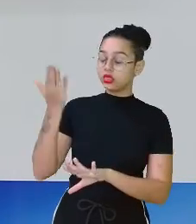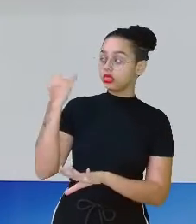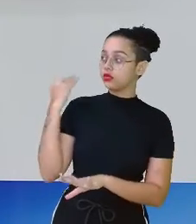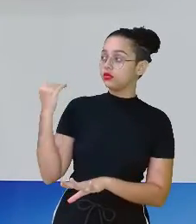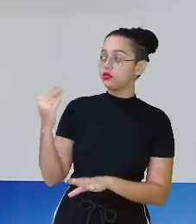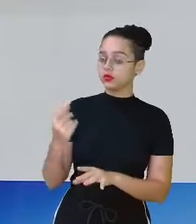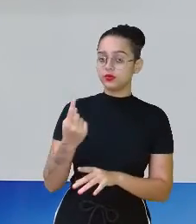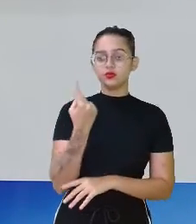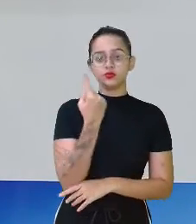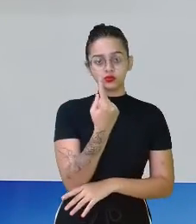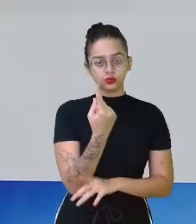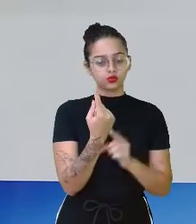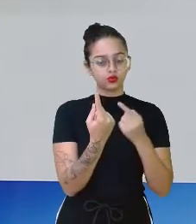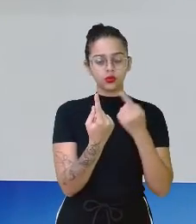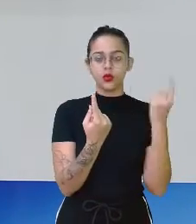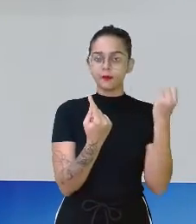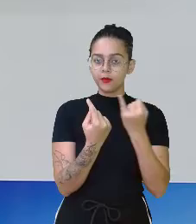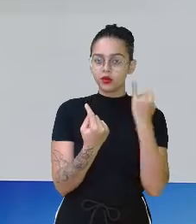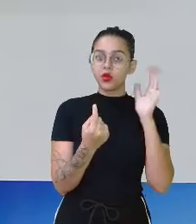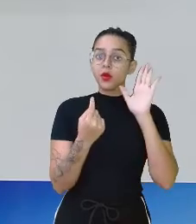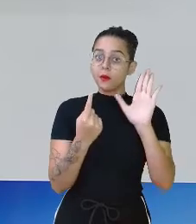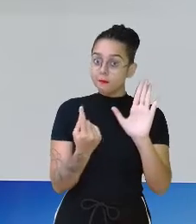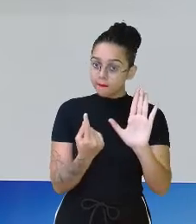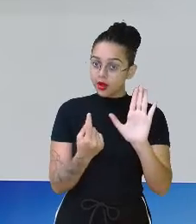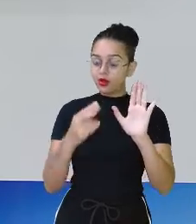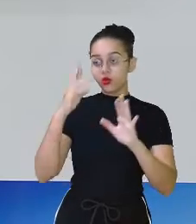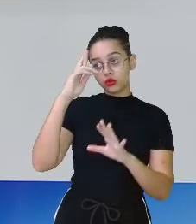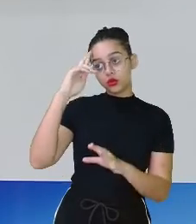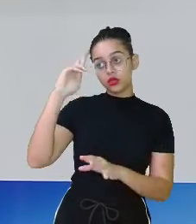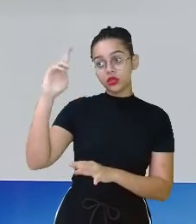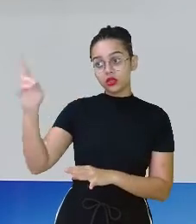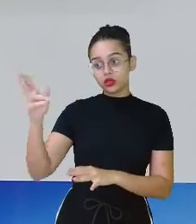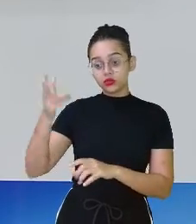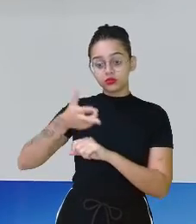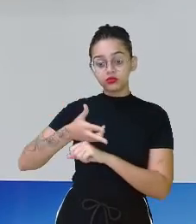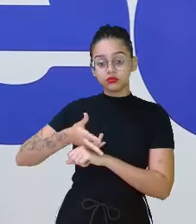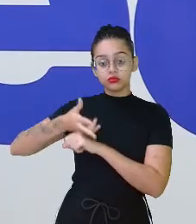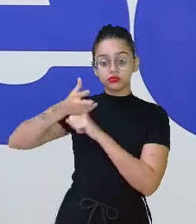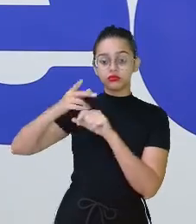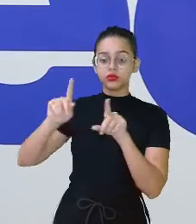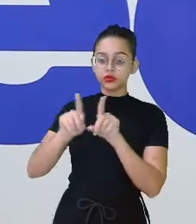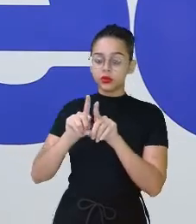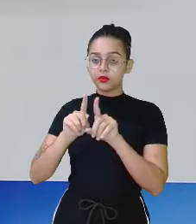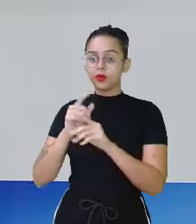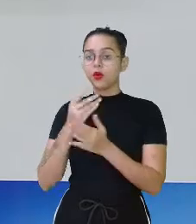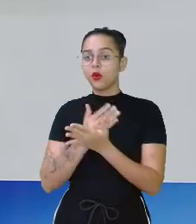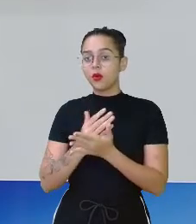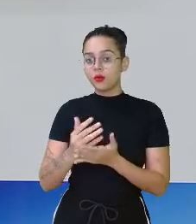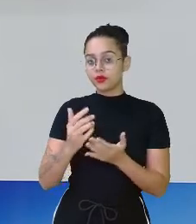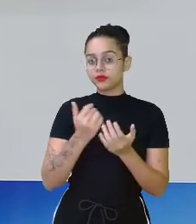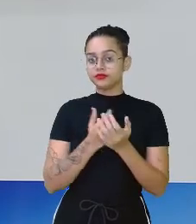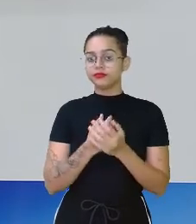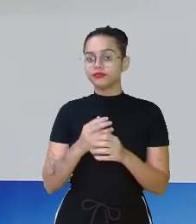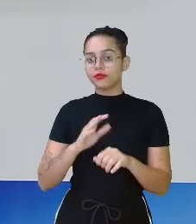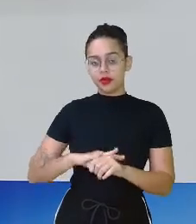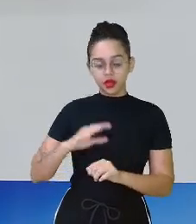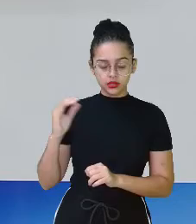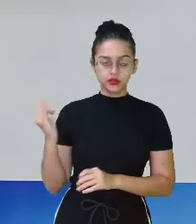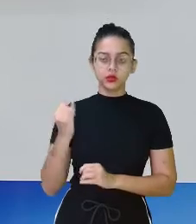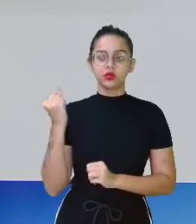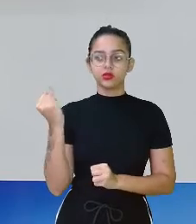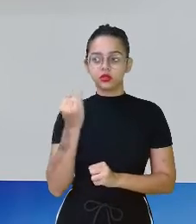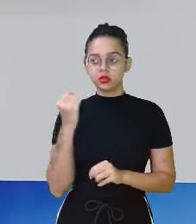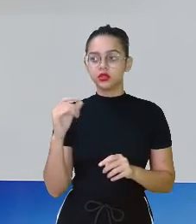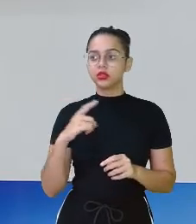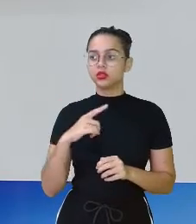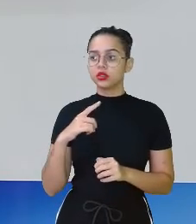né, Gine? Isso. Aí já no século XX, o diretor, o encenador, né, passou a ser mais importante, né,